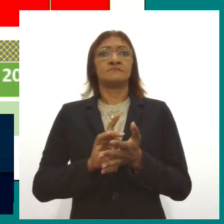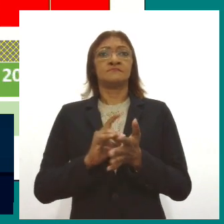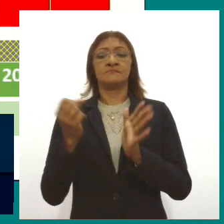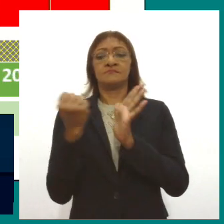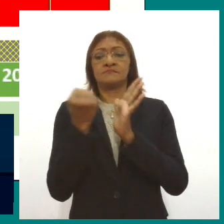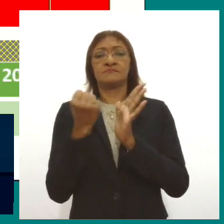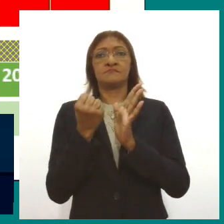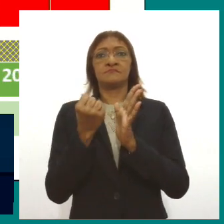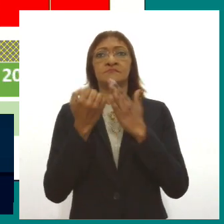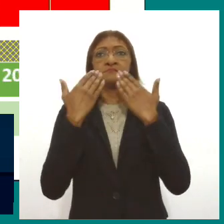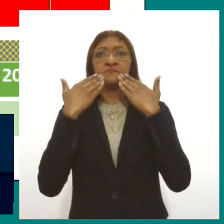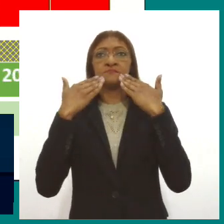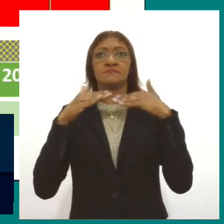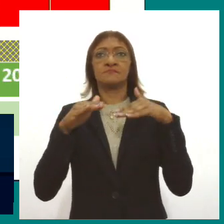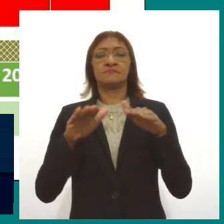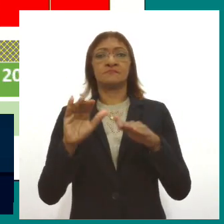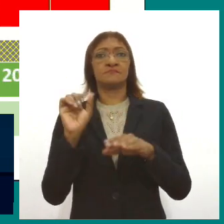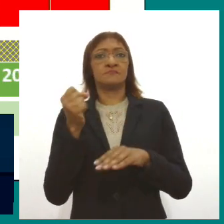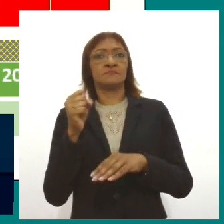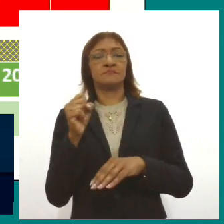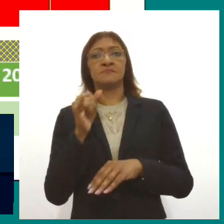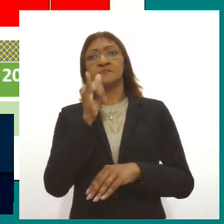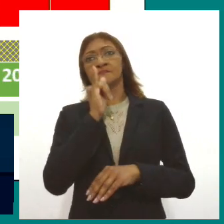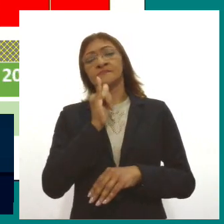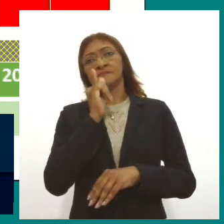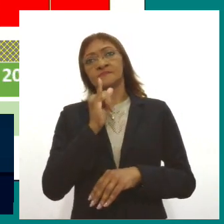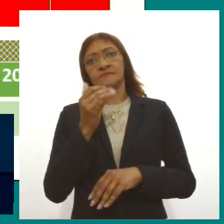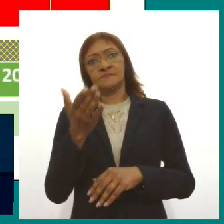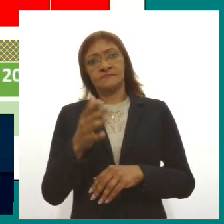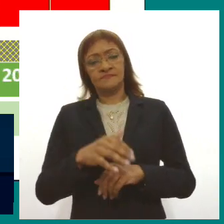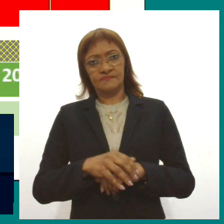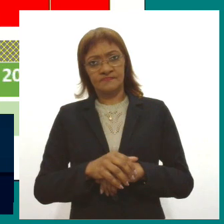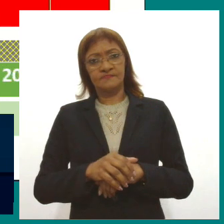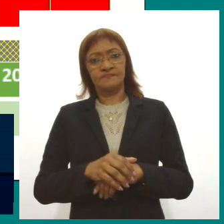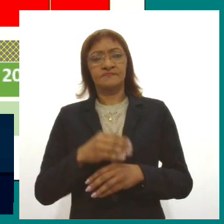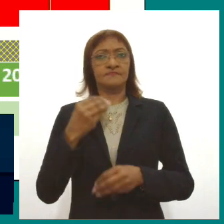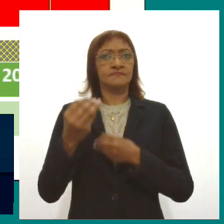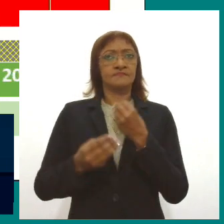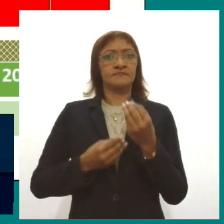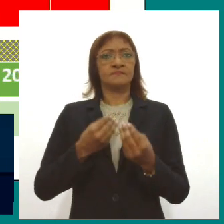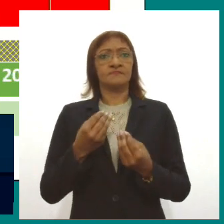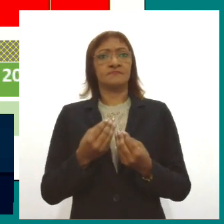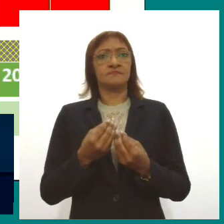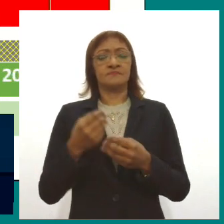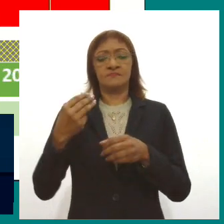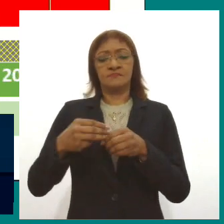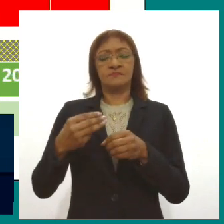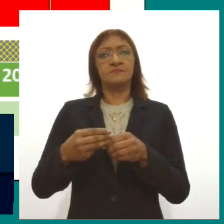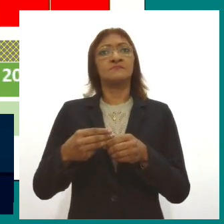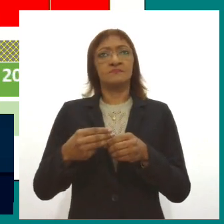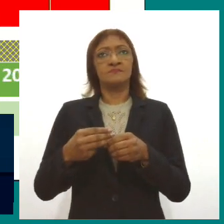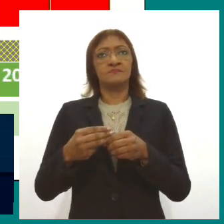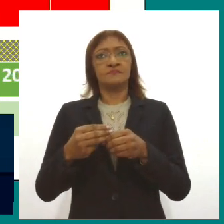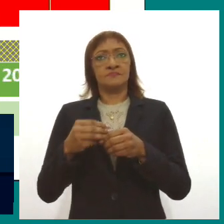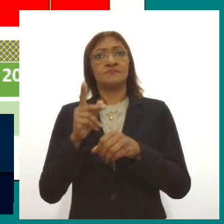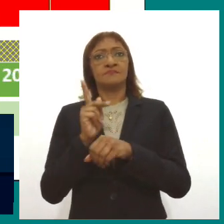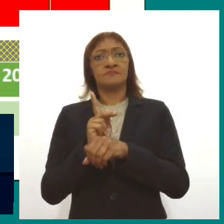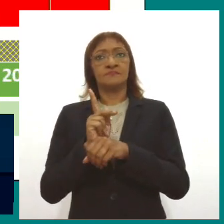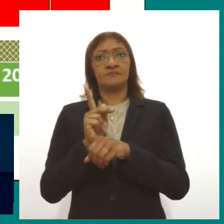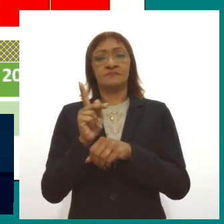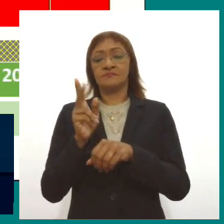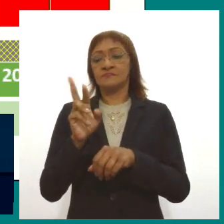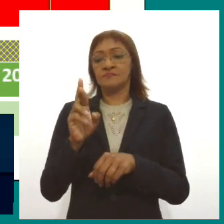natural dos sergipanos, né? A exemplo do Mona Grota do Angico, localizada lá no município de Poço Redondo e Candeia de São